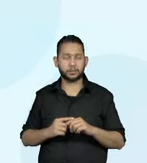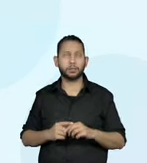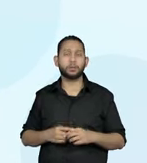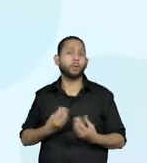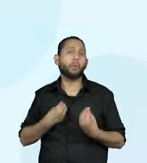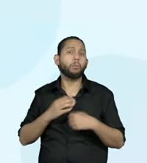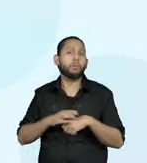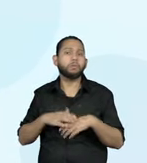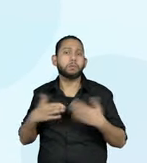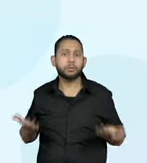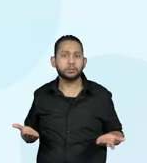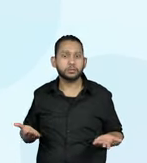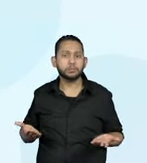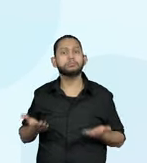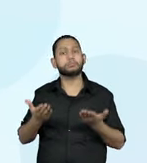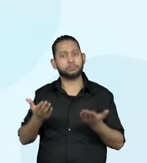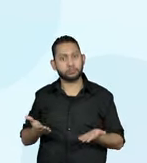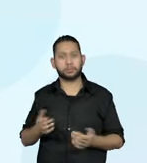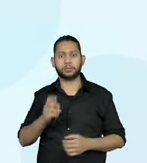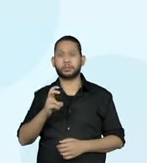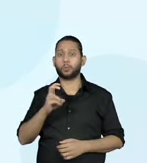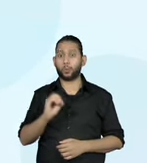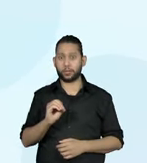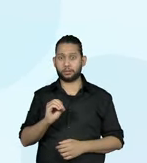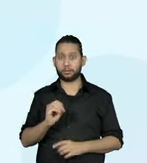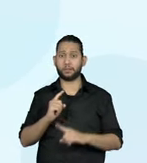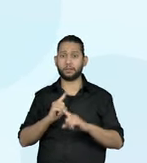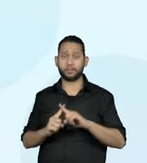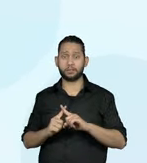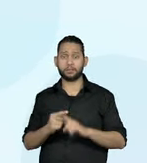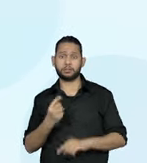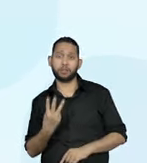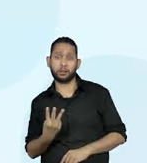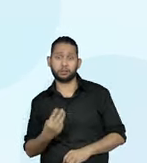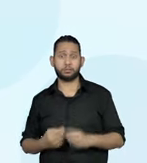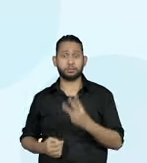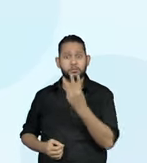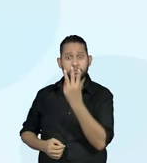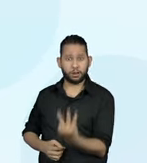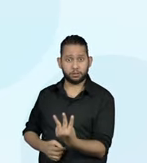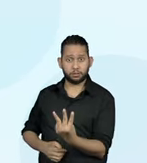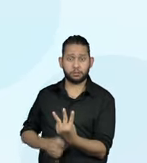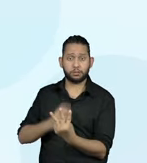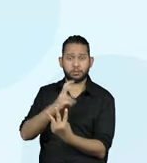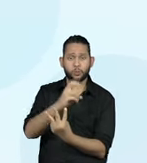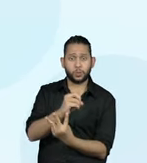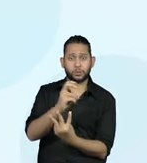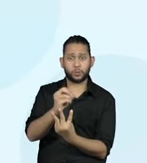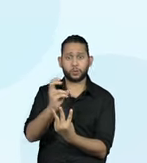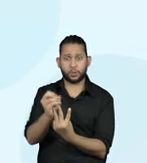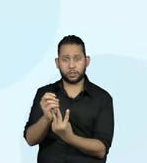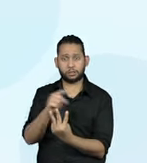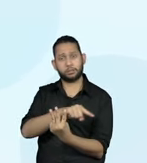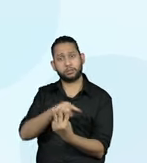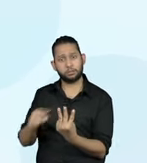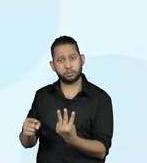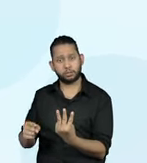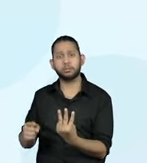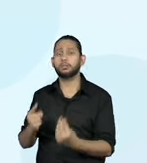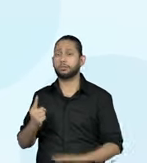que eu faço? Então, eu vou pegar lá os 50 e multiplicar por 3, porque agora eu quero 30 páginas. E